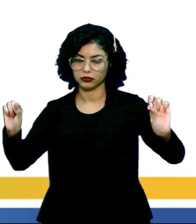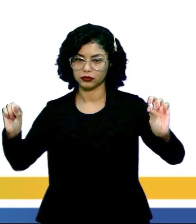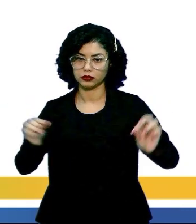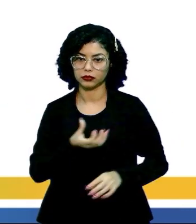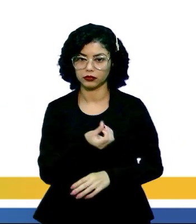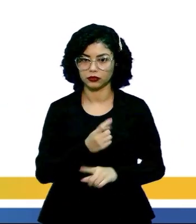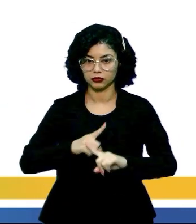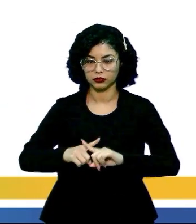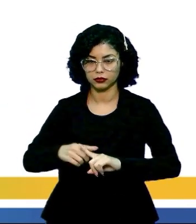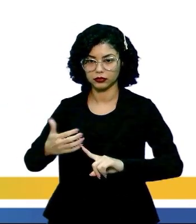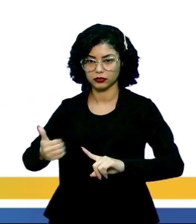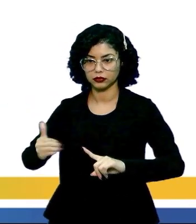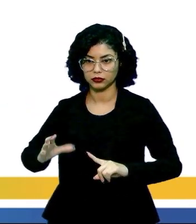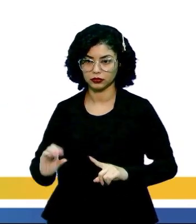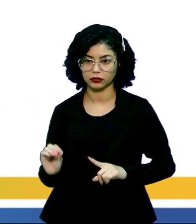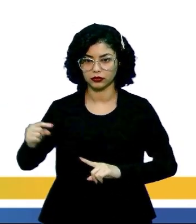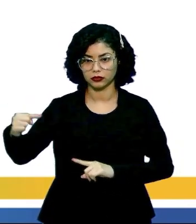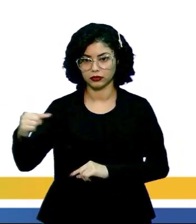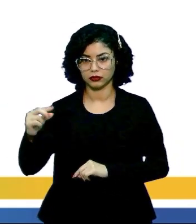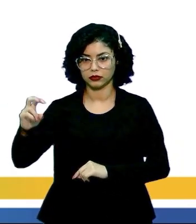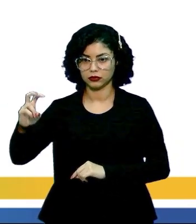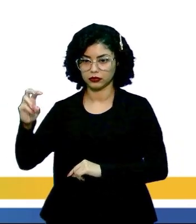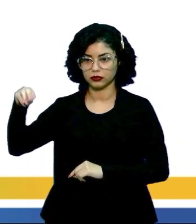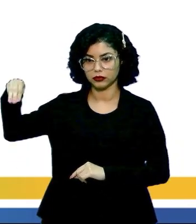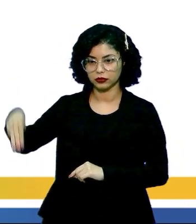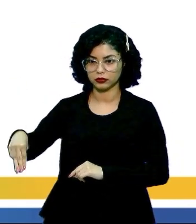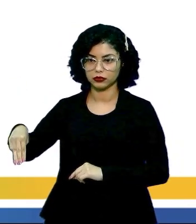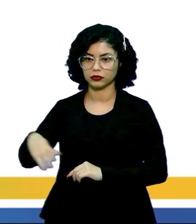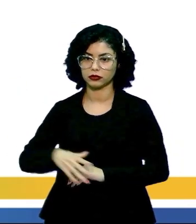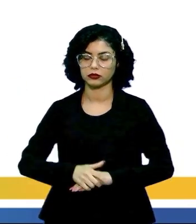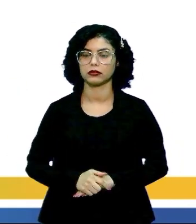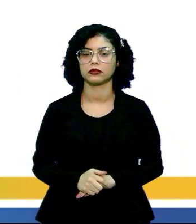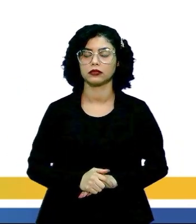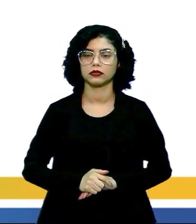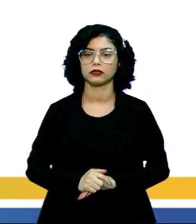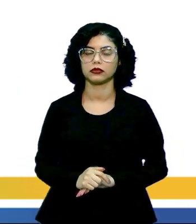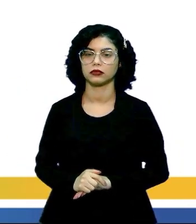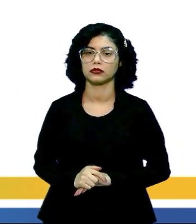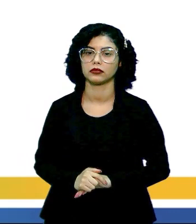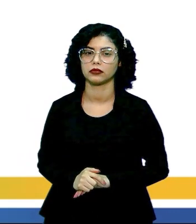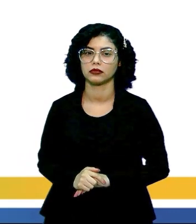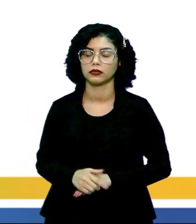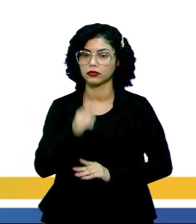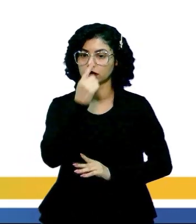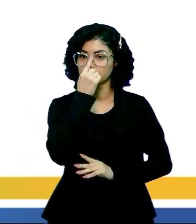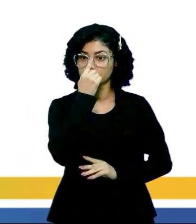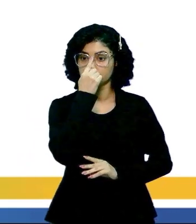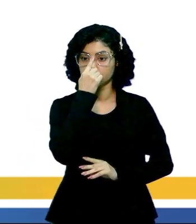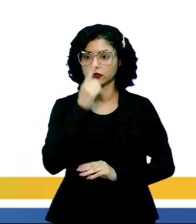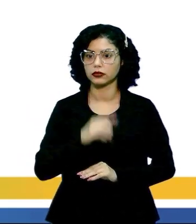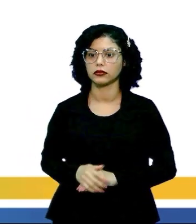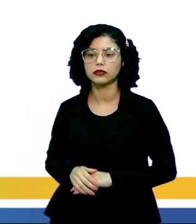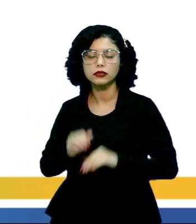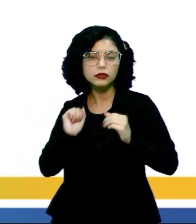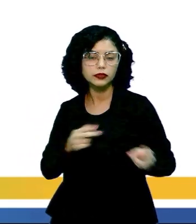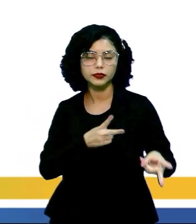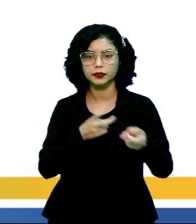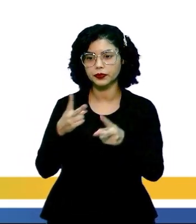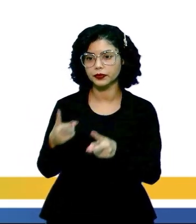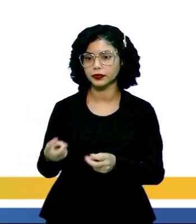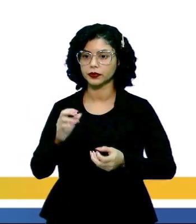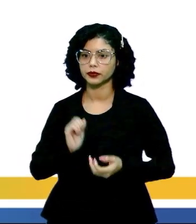ser 6 por 10 elevado a menos 5 metro. Então pode